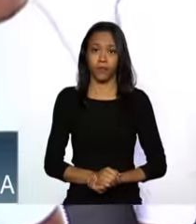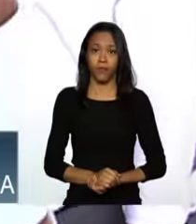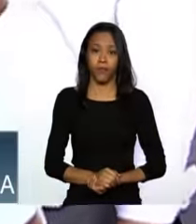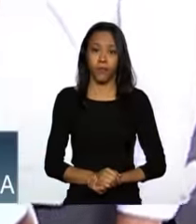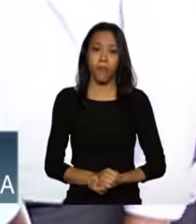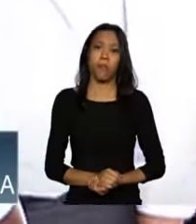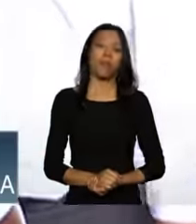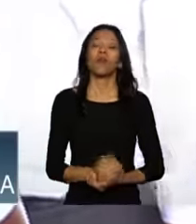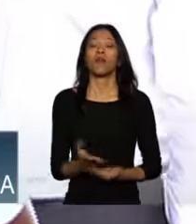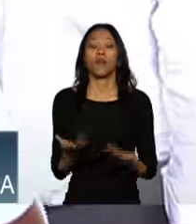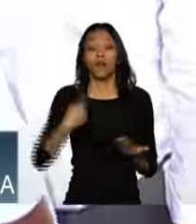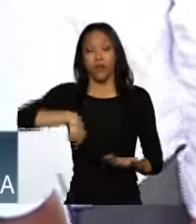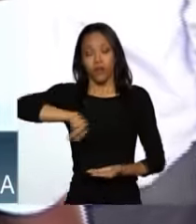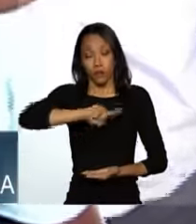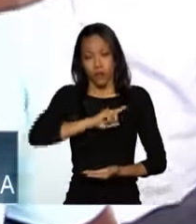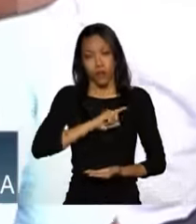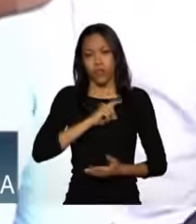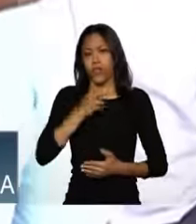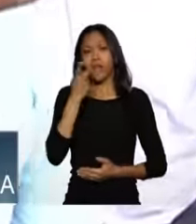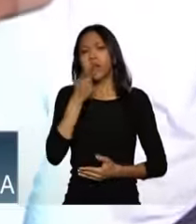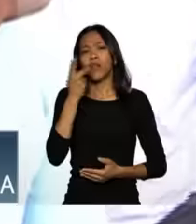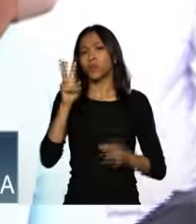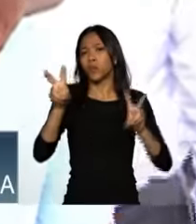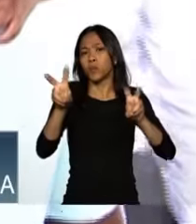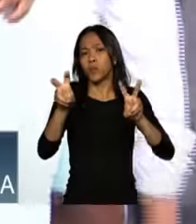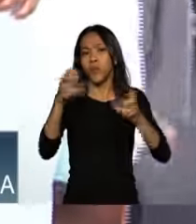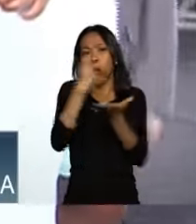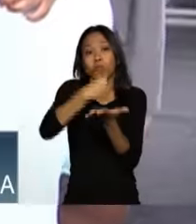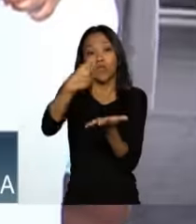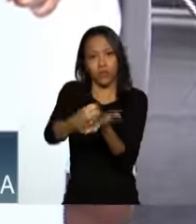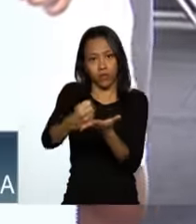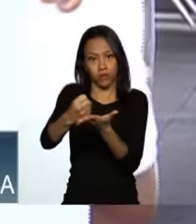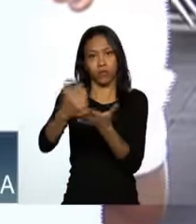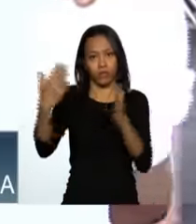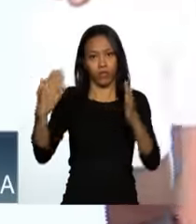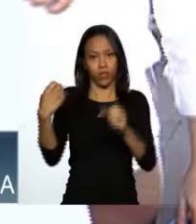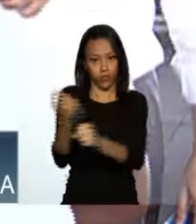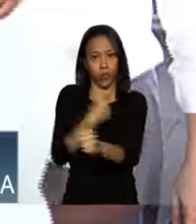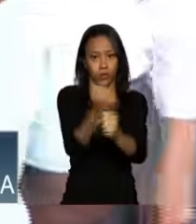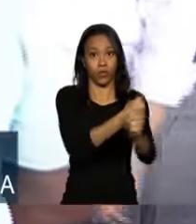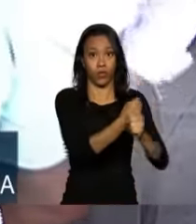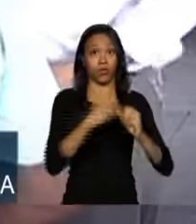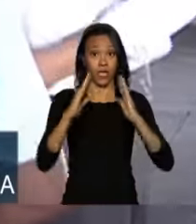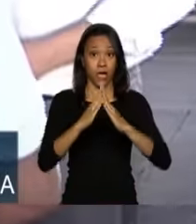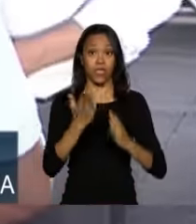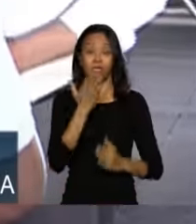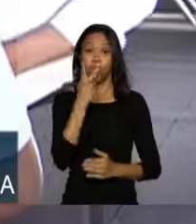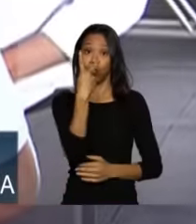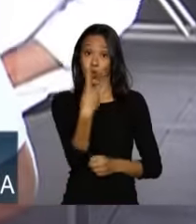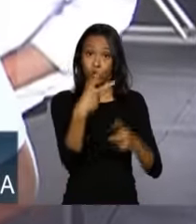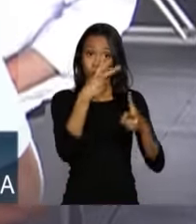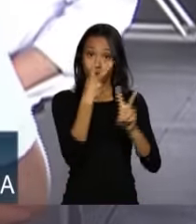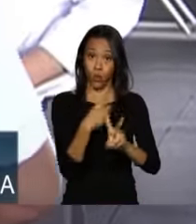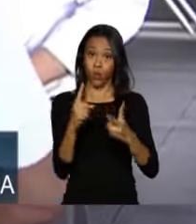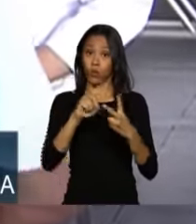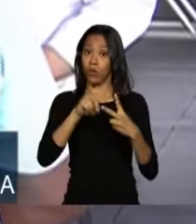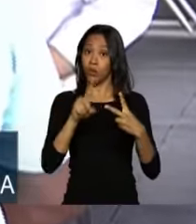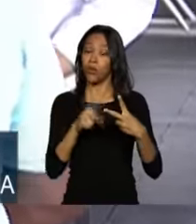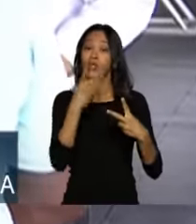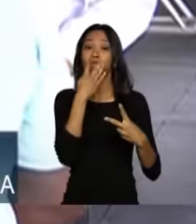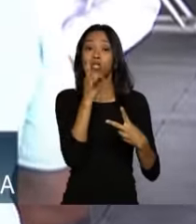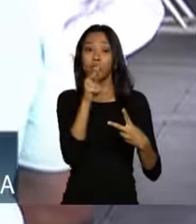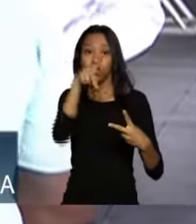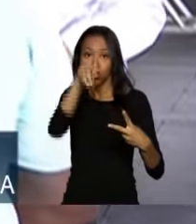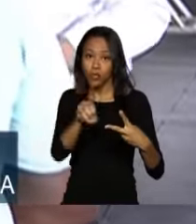A gente estava falando sobre a contratação do Minha Casa Minha Vida. Existem duas modalidades urbanas do Minha